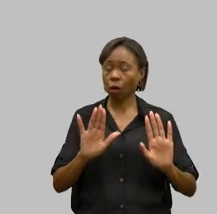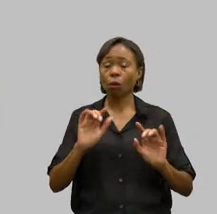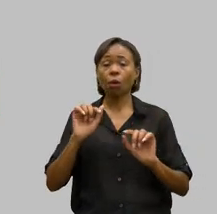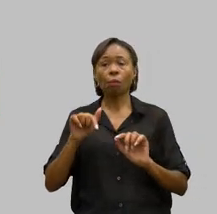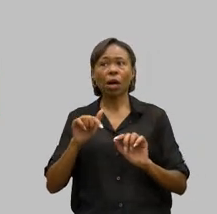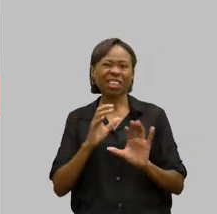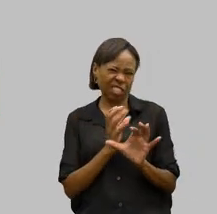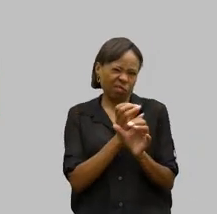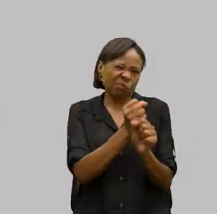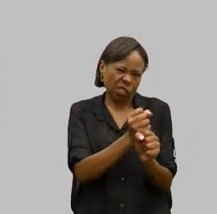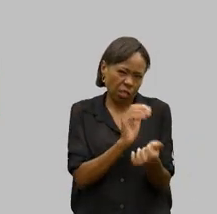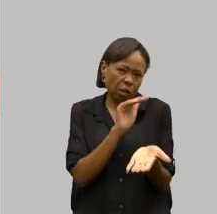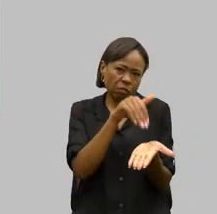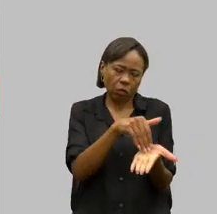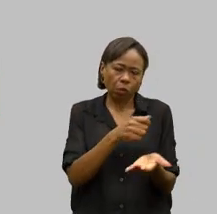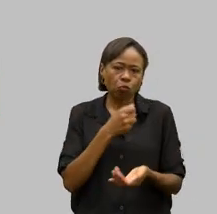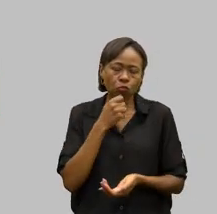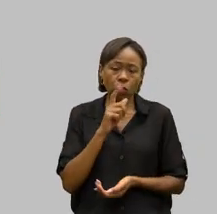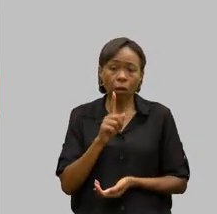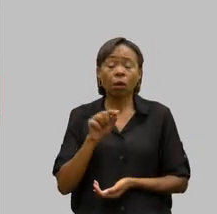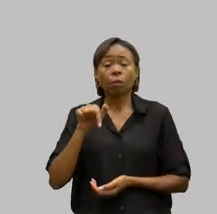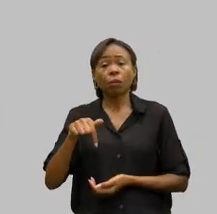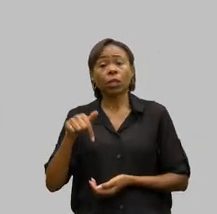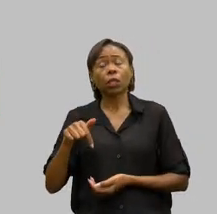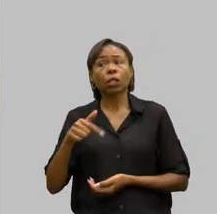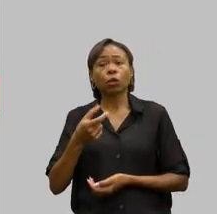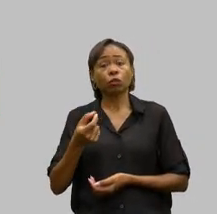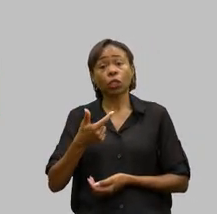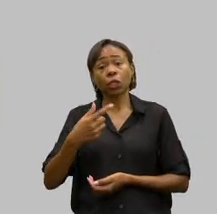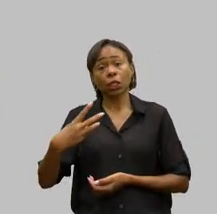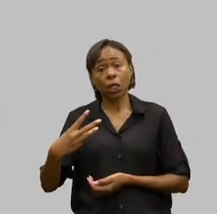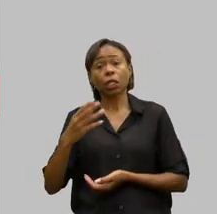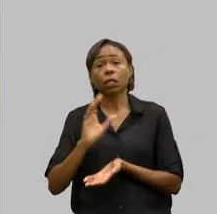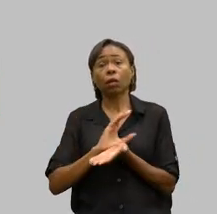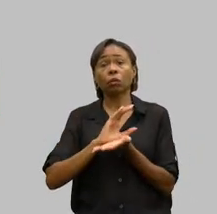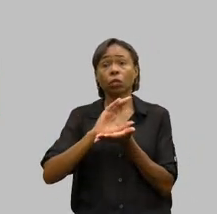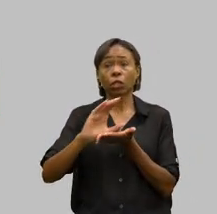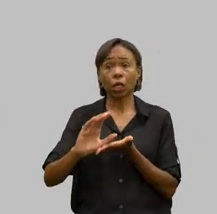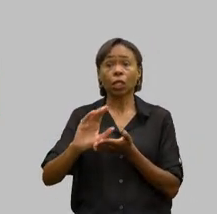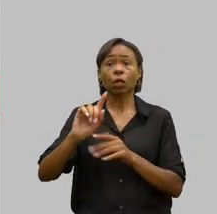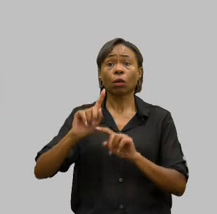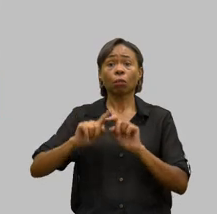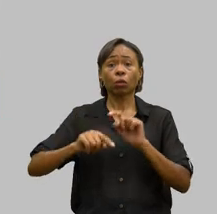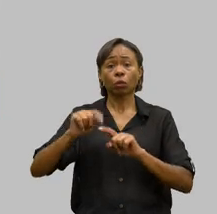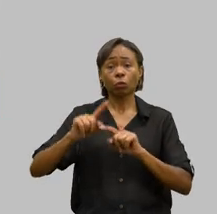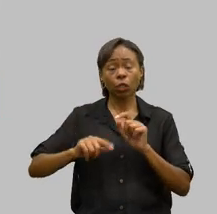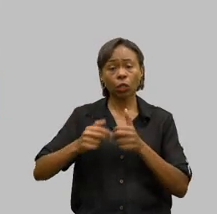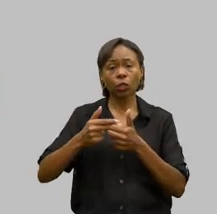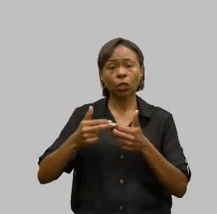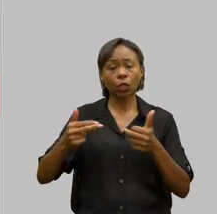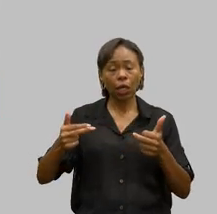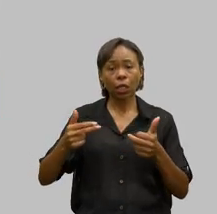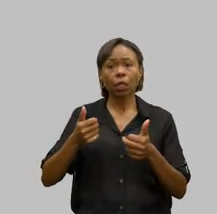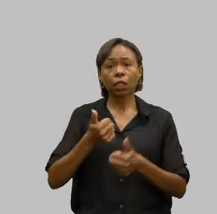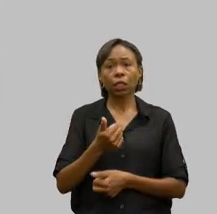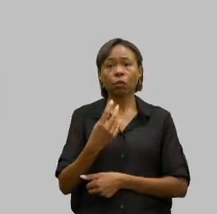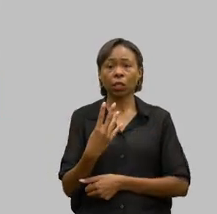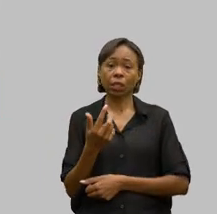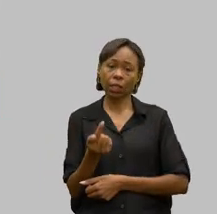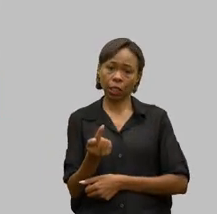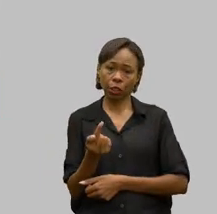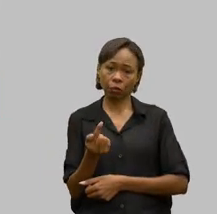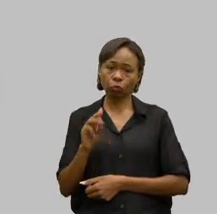complementação. Na UENG, nós estamos investindo, então, para manutenção e custeio, 147 milhões, e já